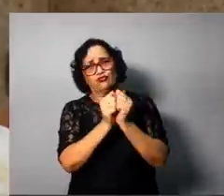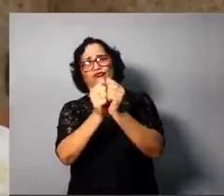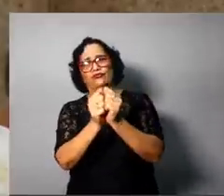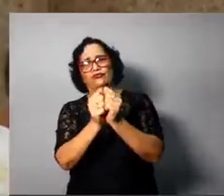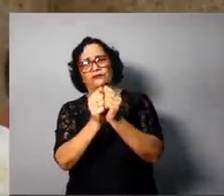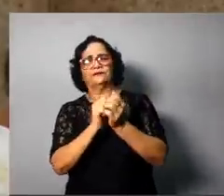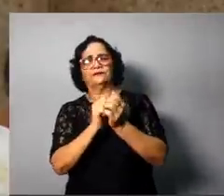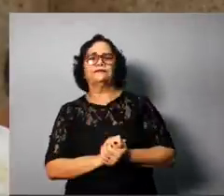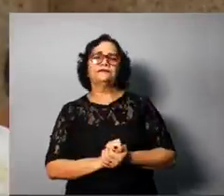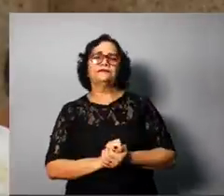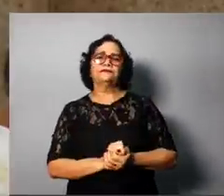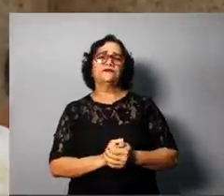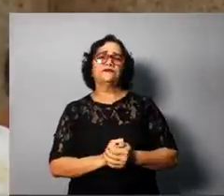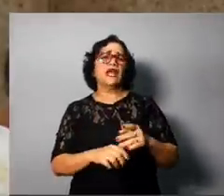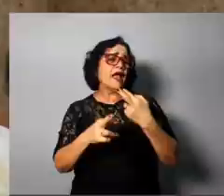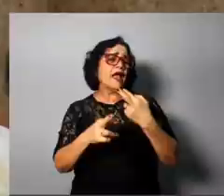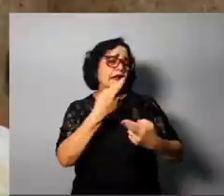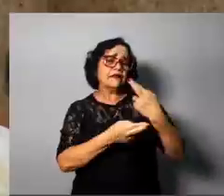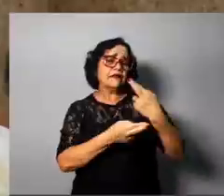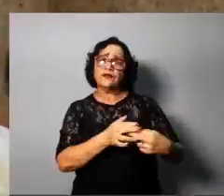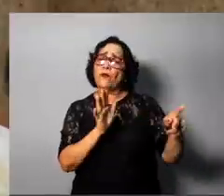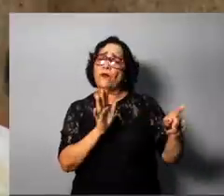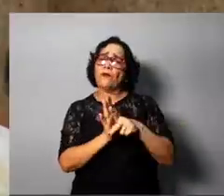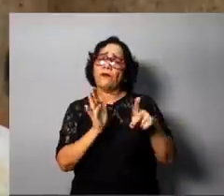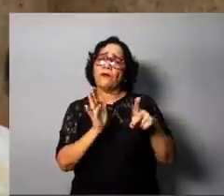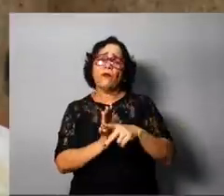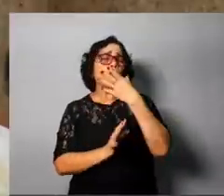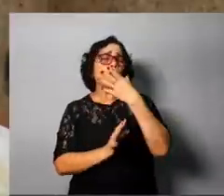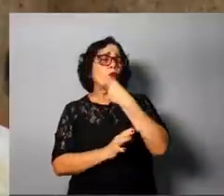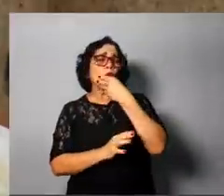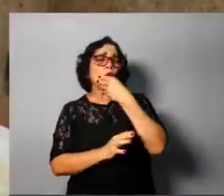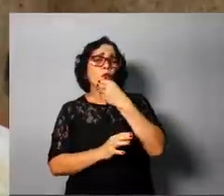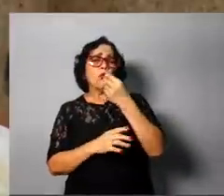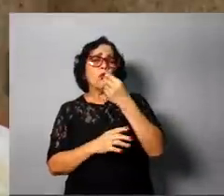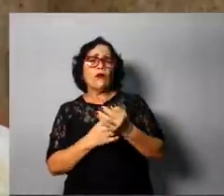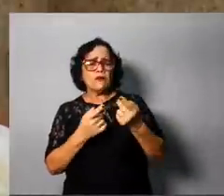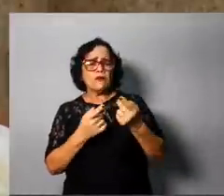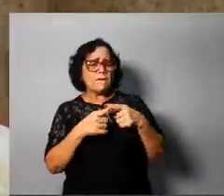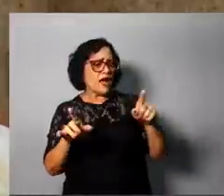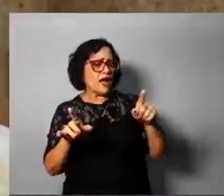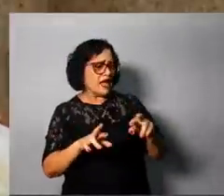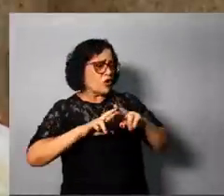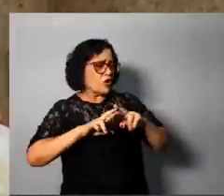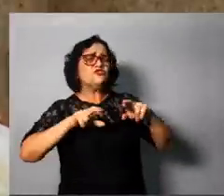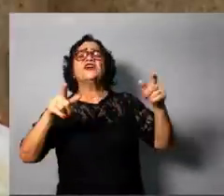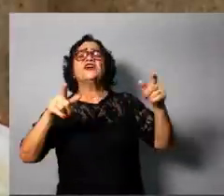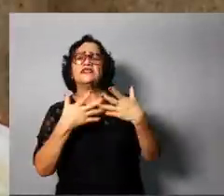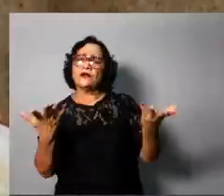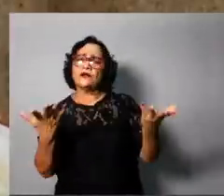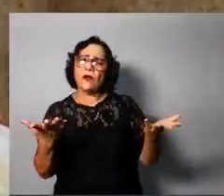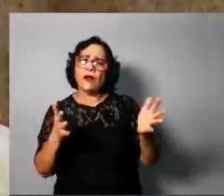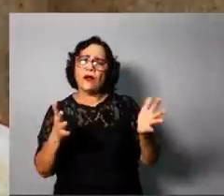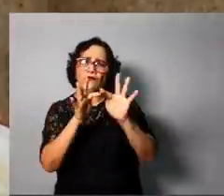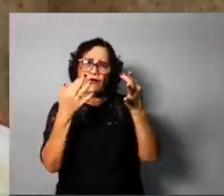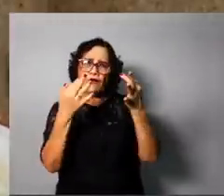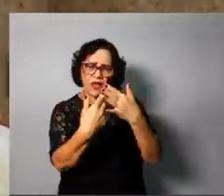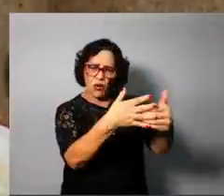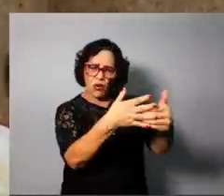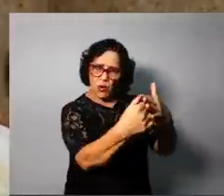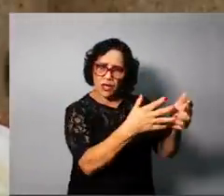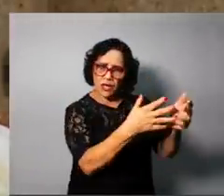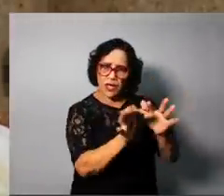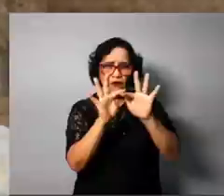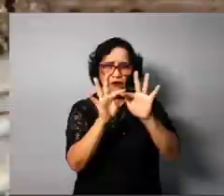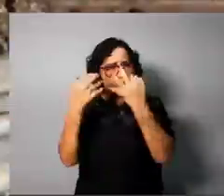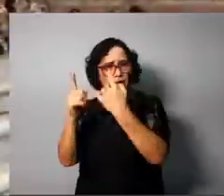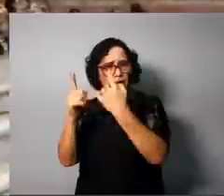de todos os homens. Mas onde está a diferença entre uma família qualquer e a família